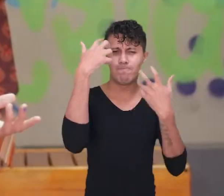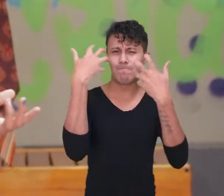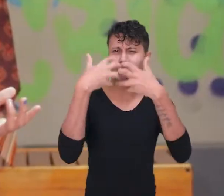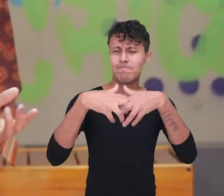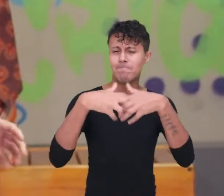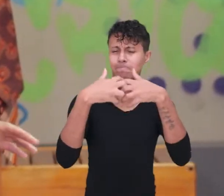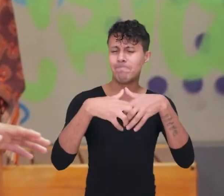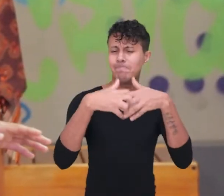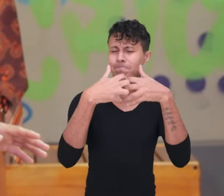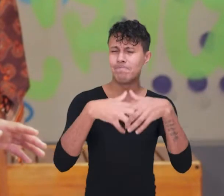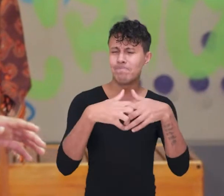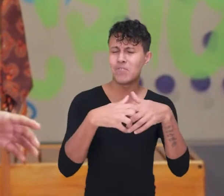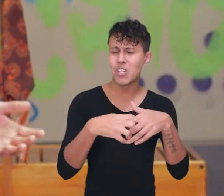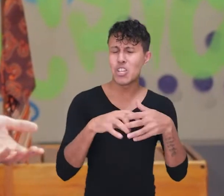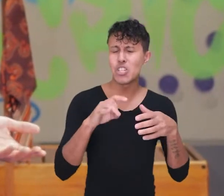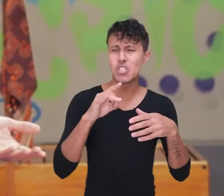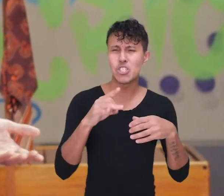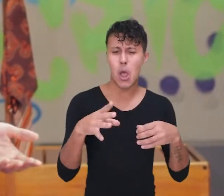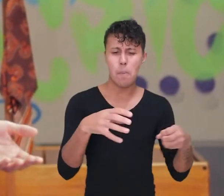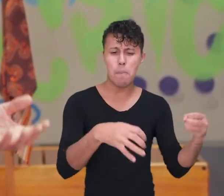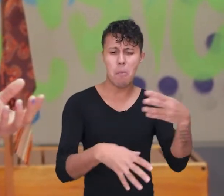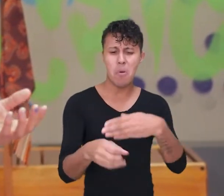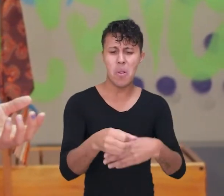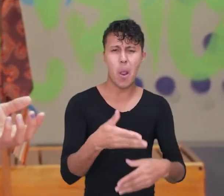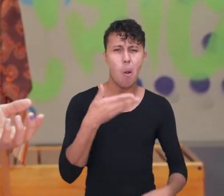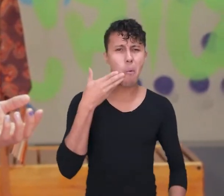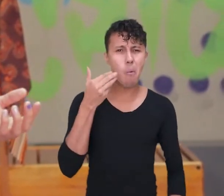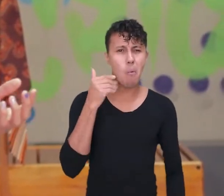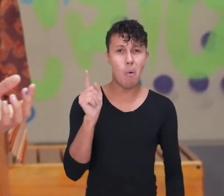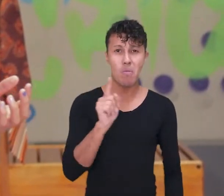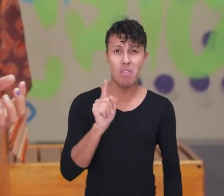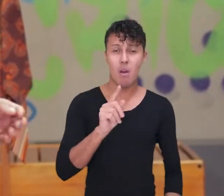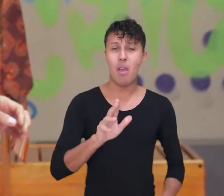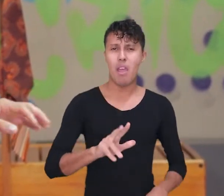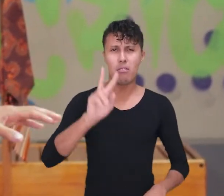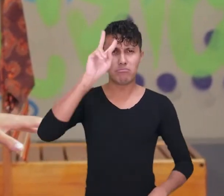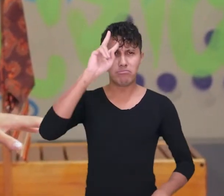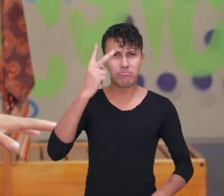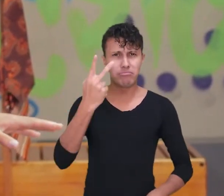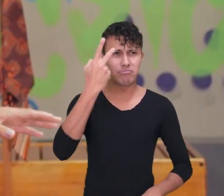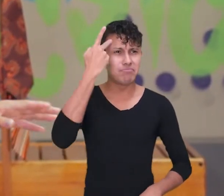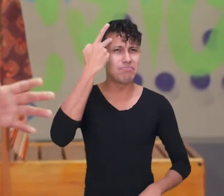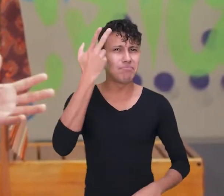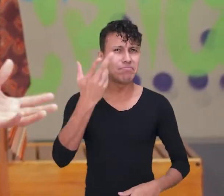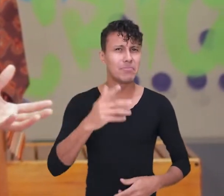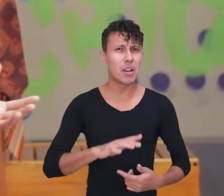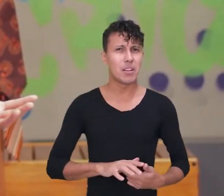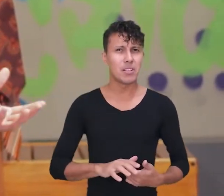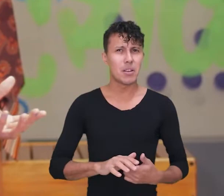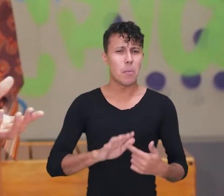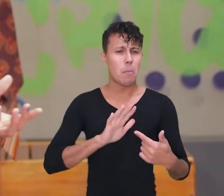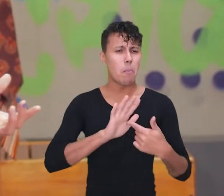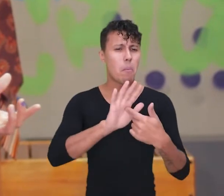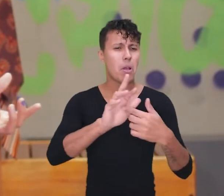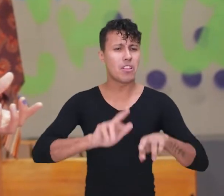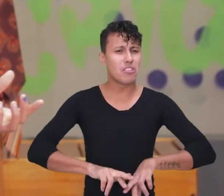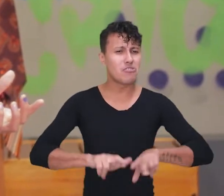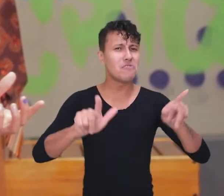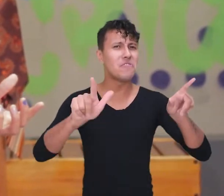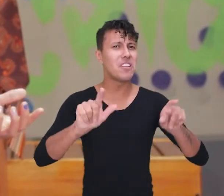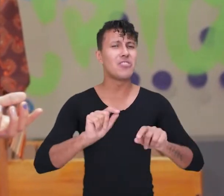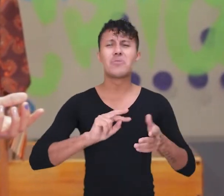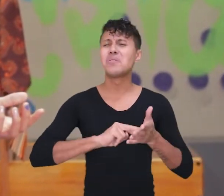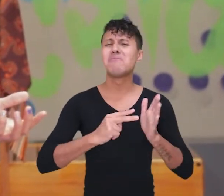se sustenta só em ser moderno, ele traz um rompimento de algo, ele traz uma diferença, um